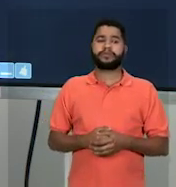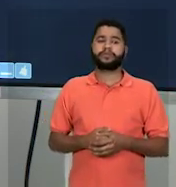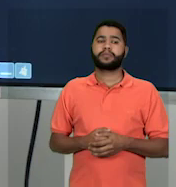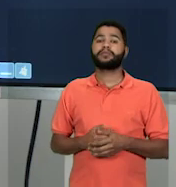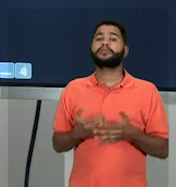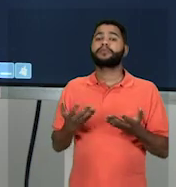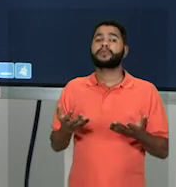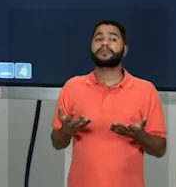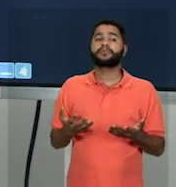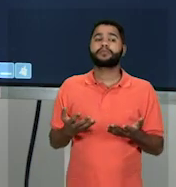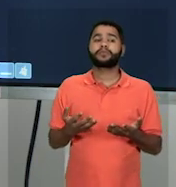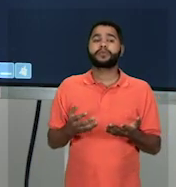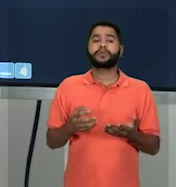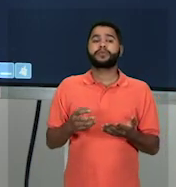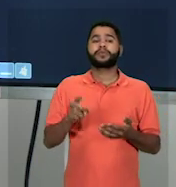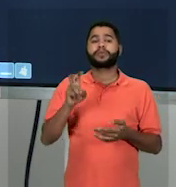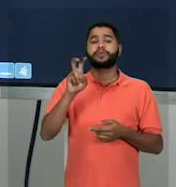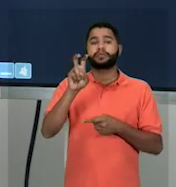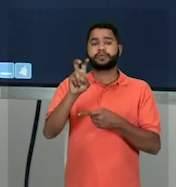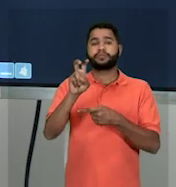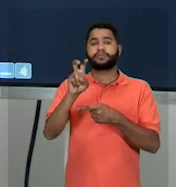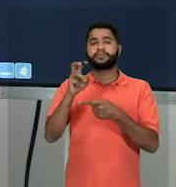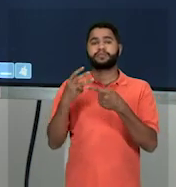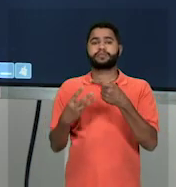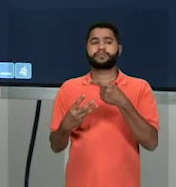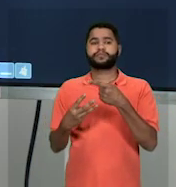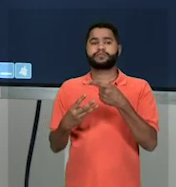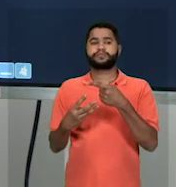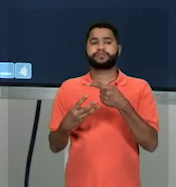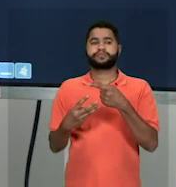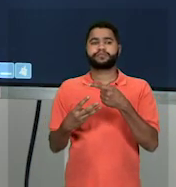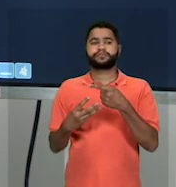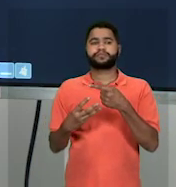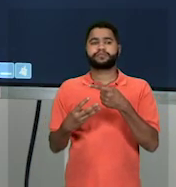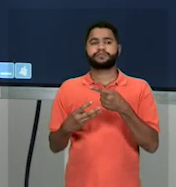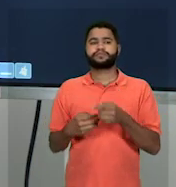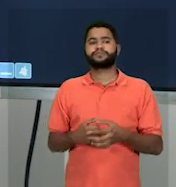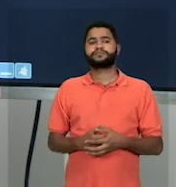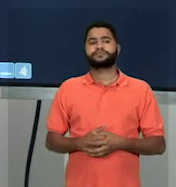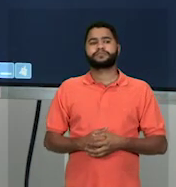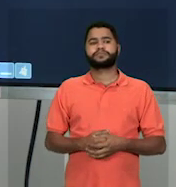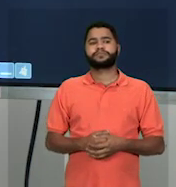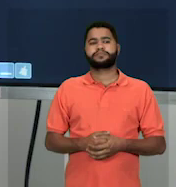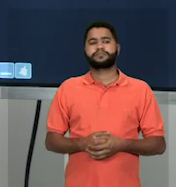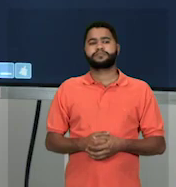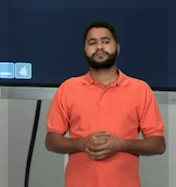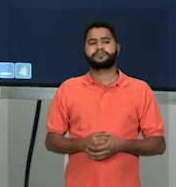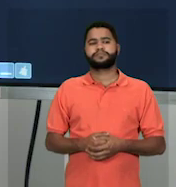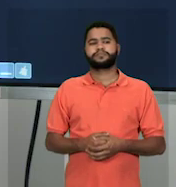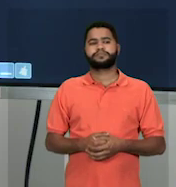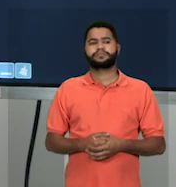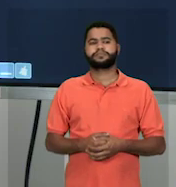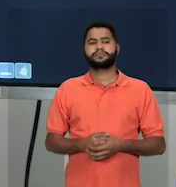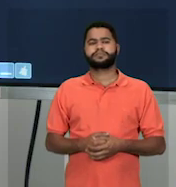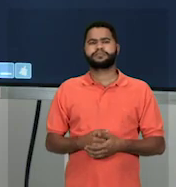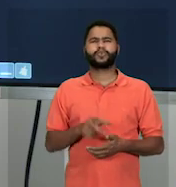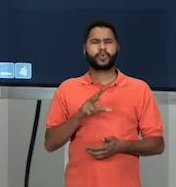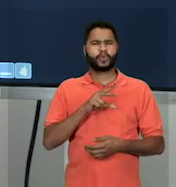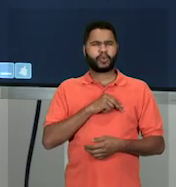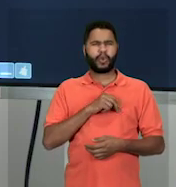sai por quanto meu x aqui sai por cinco terços nova pessoa